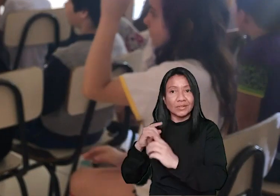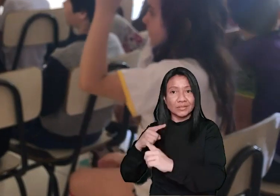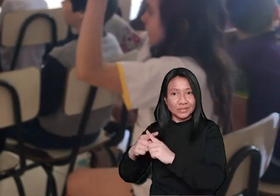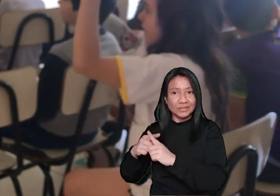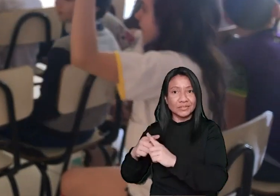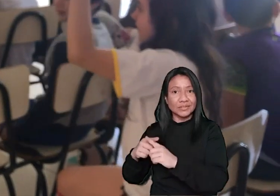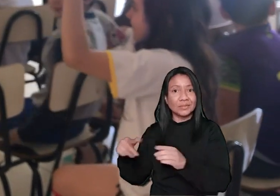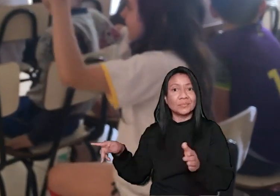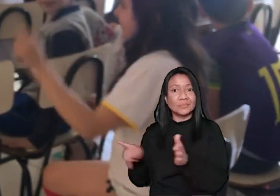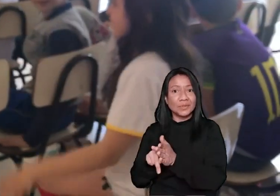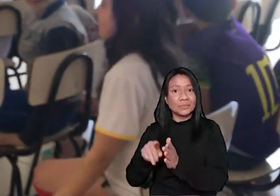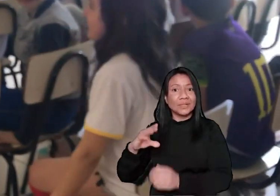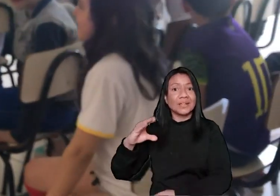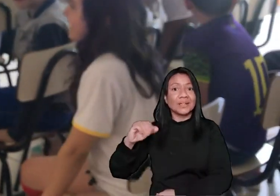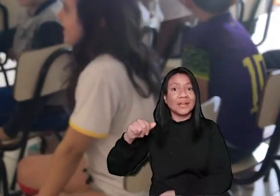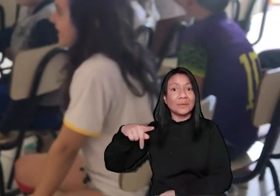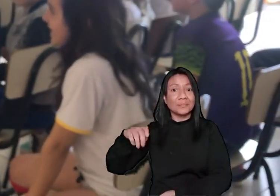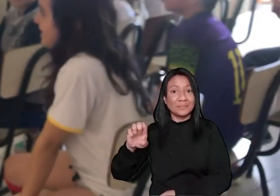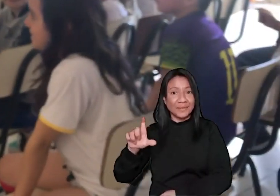cerimônias.